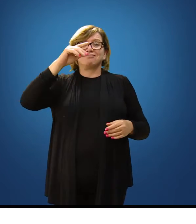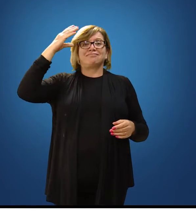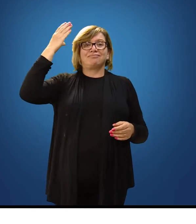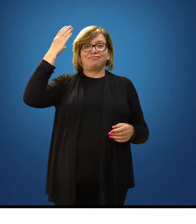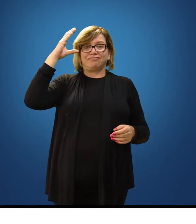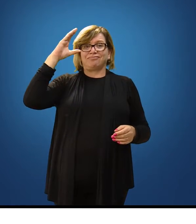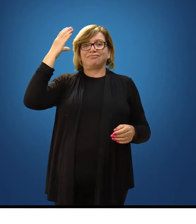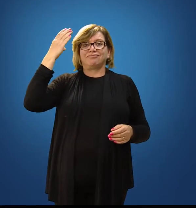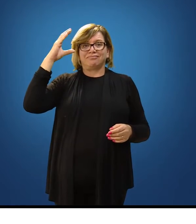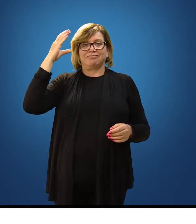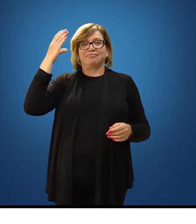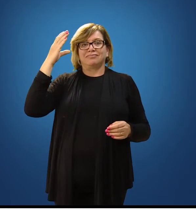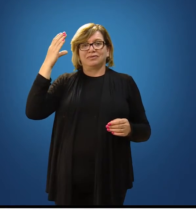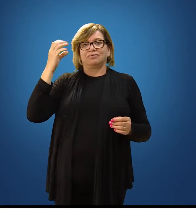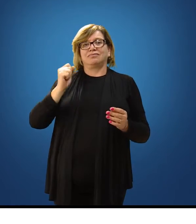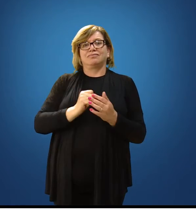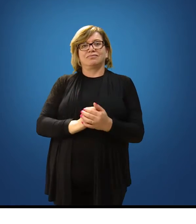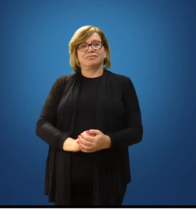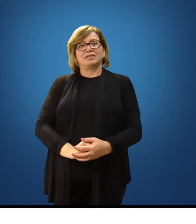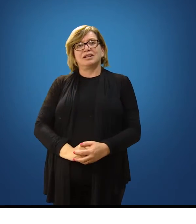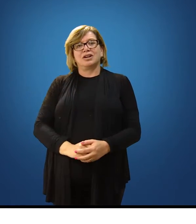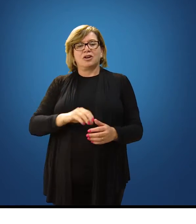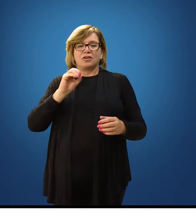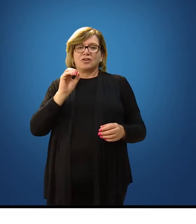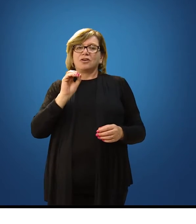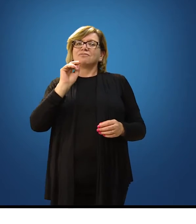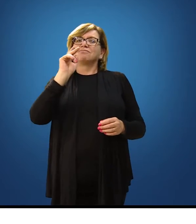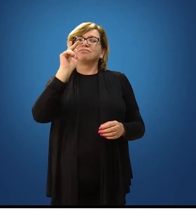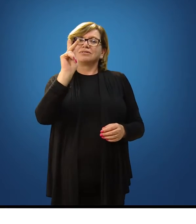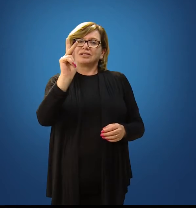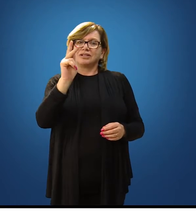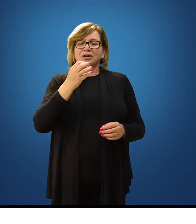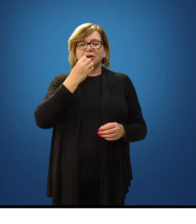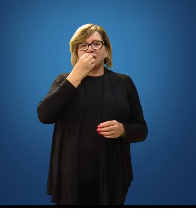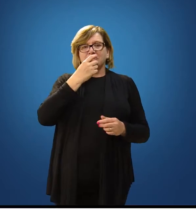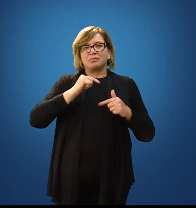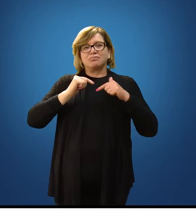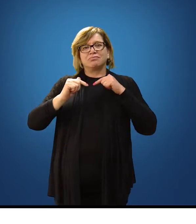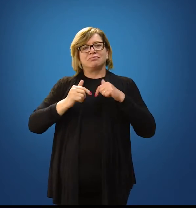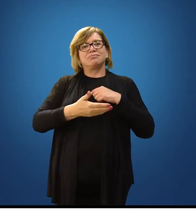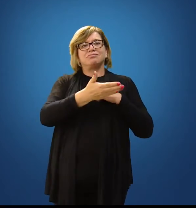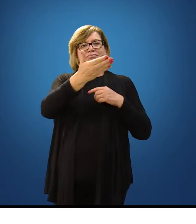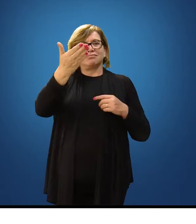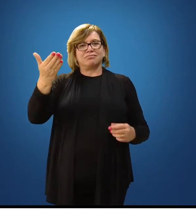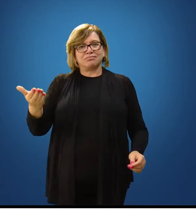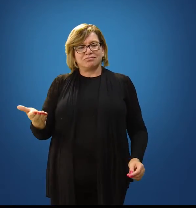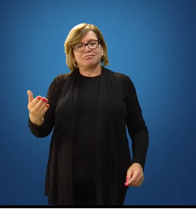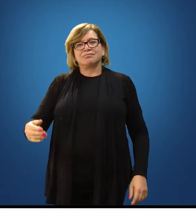propósito, um interesse científico, tá ok? Então, bom trabalho a todos.